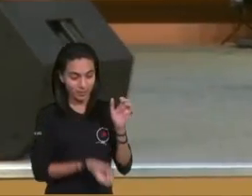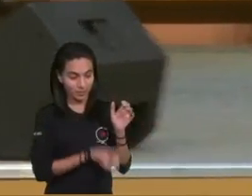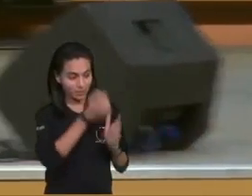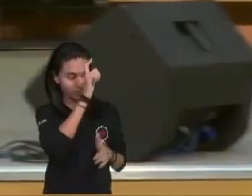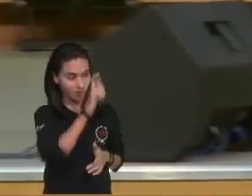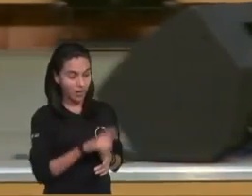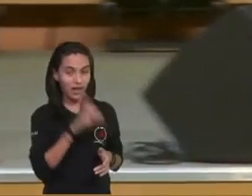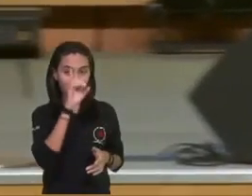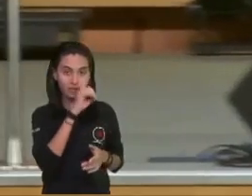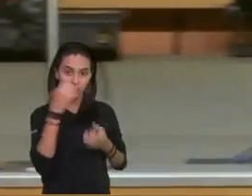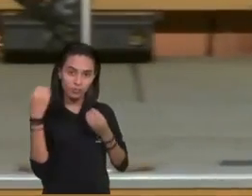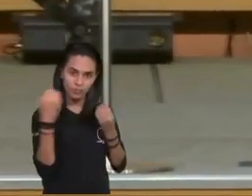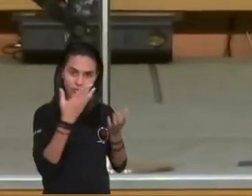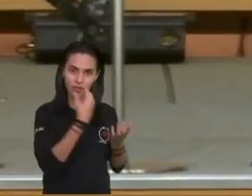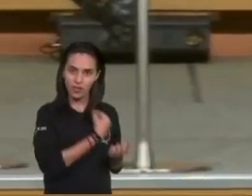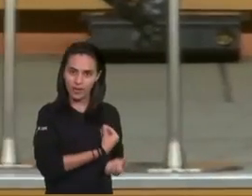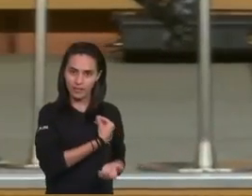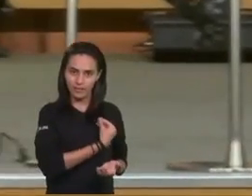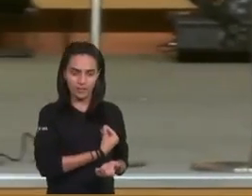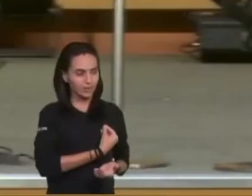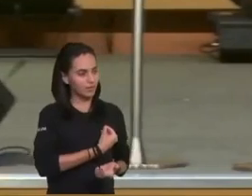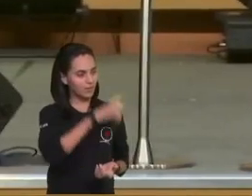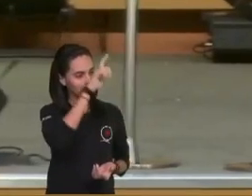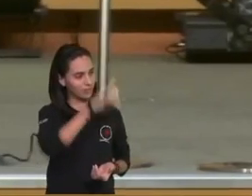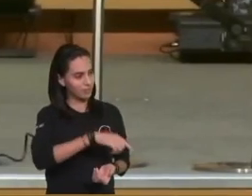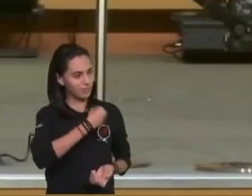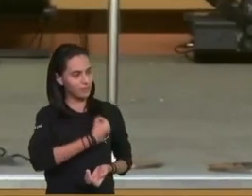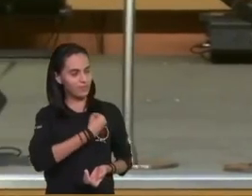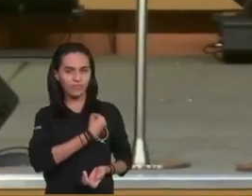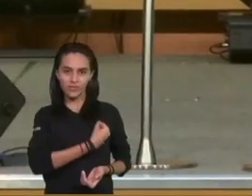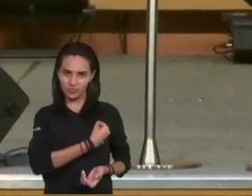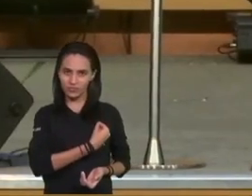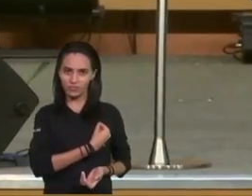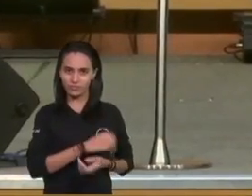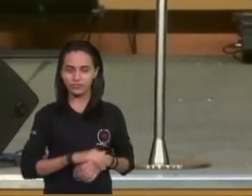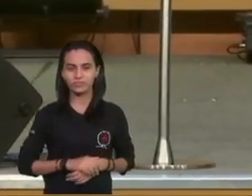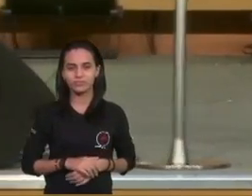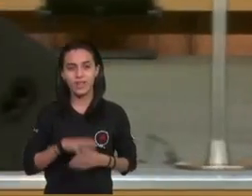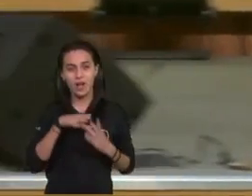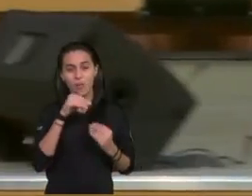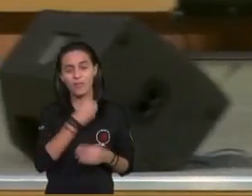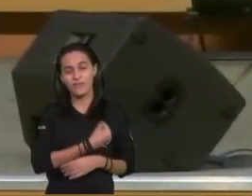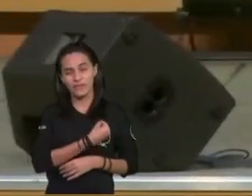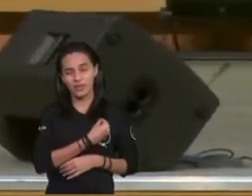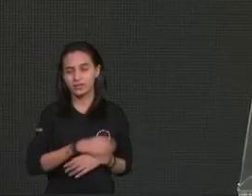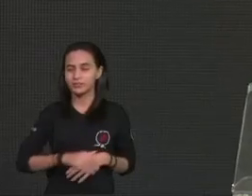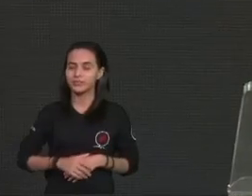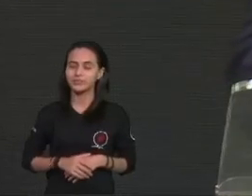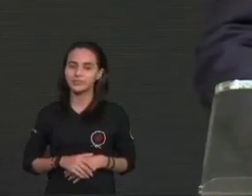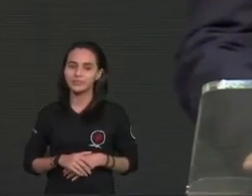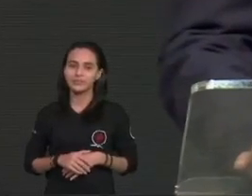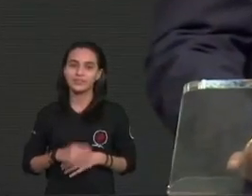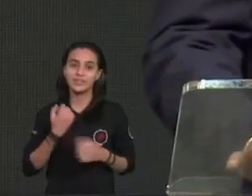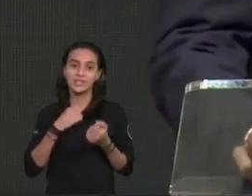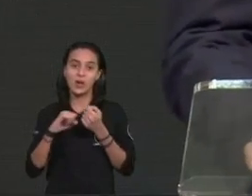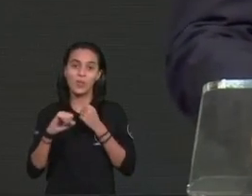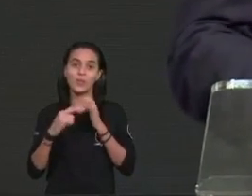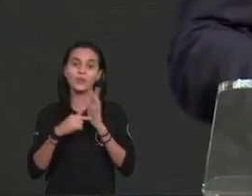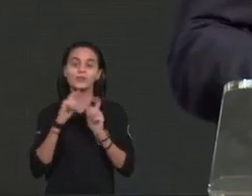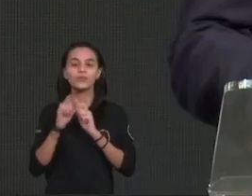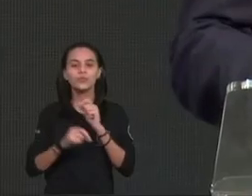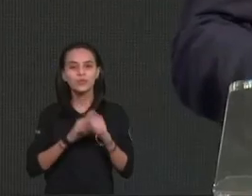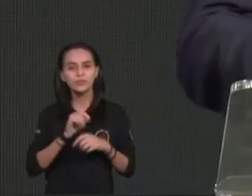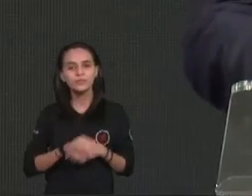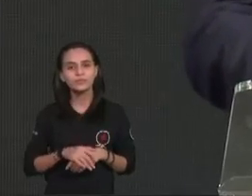é a vida eu tornou alma vivente o Salmo 103 Versículo 14 de